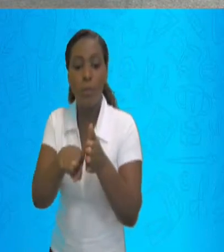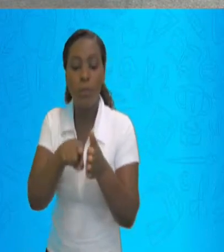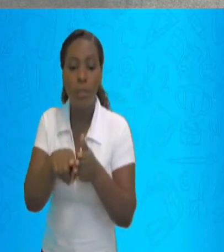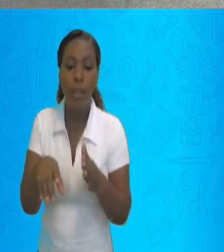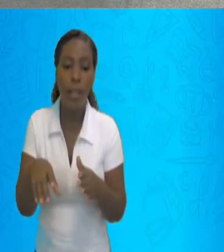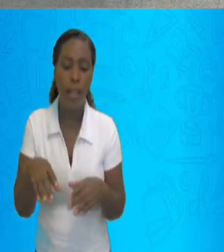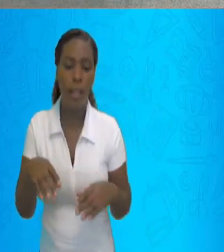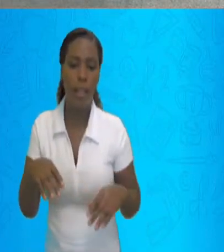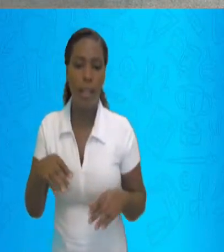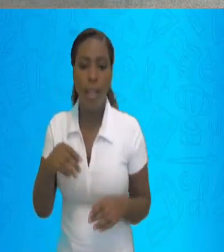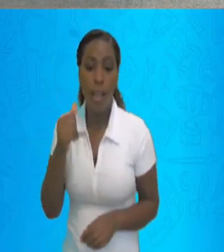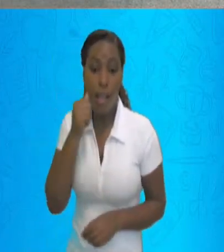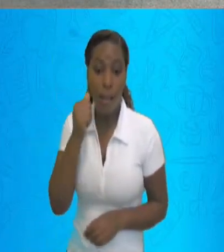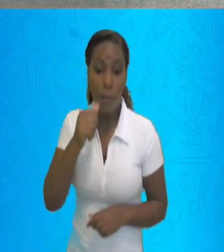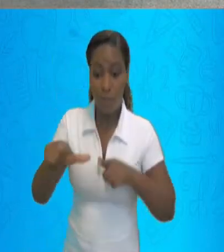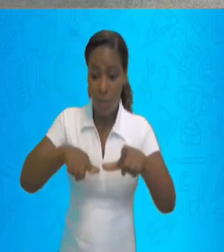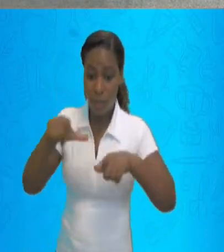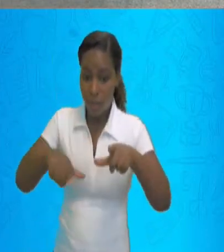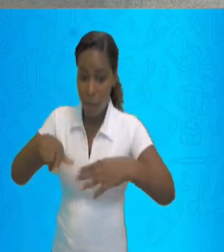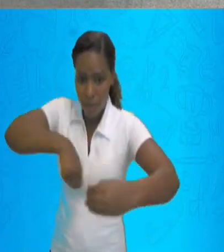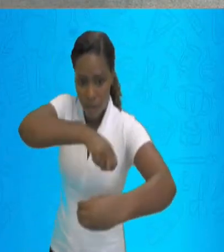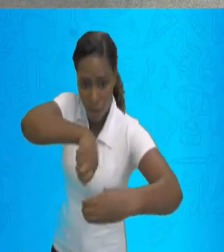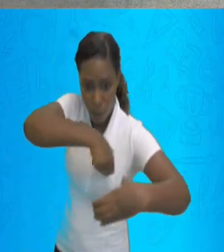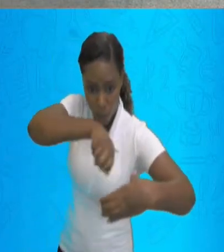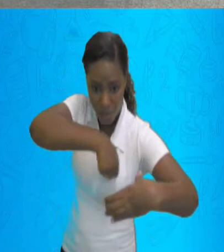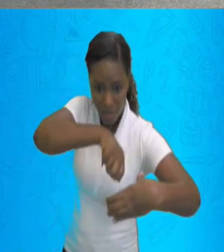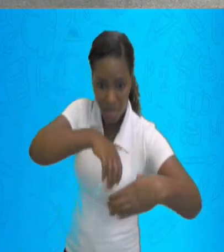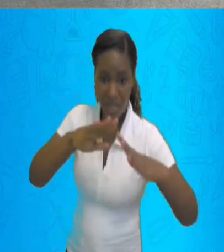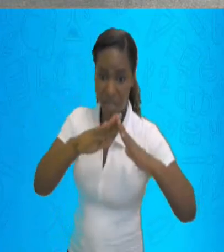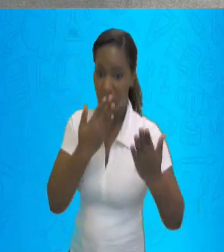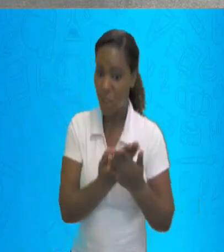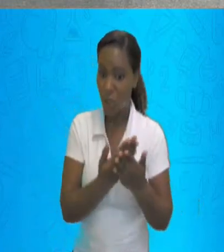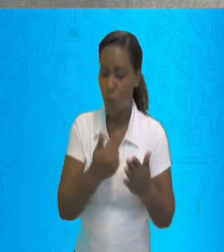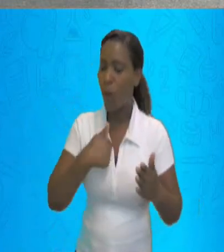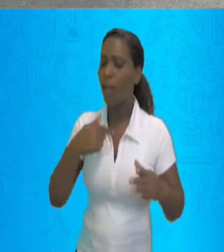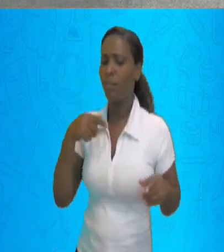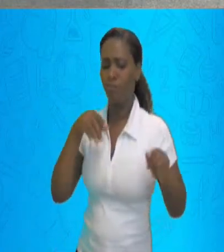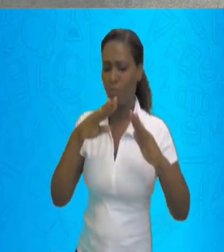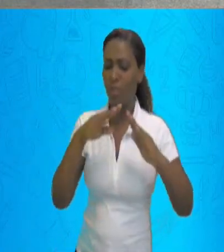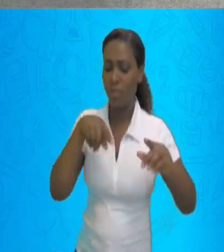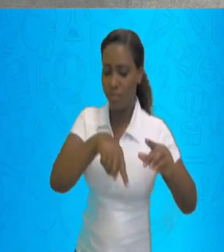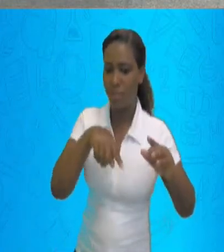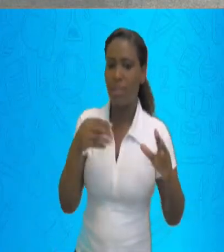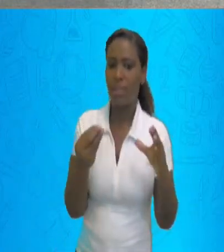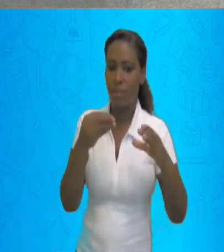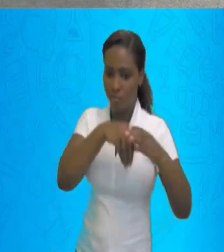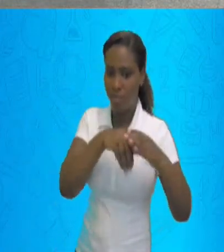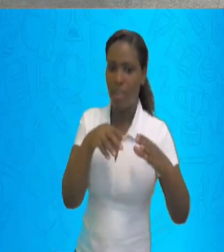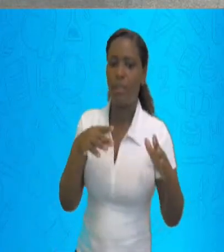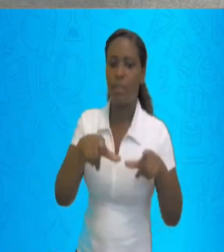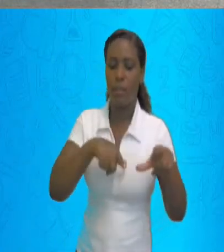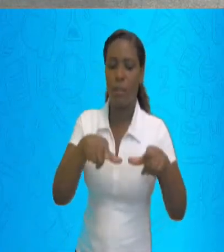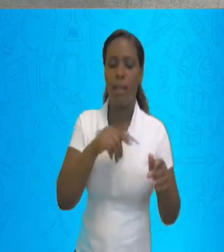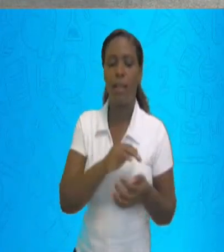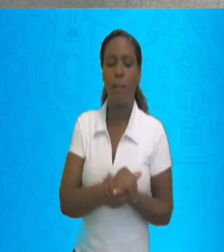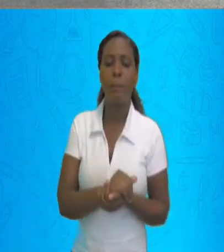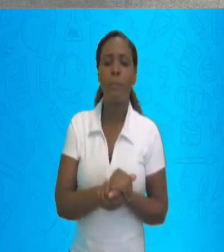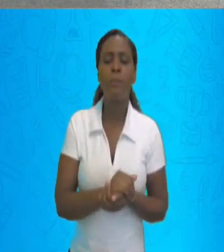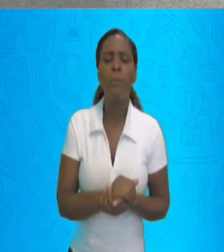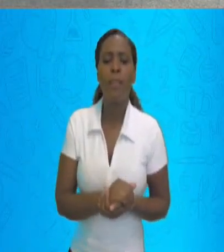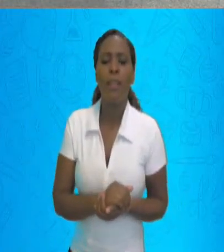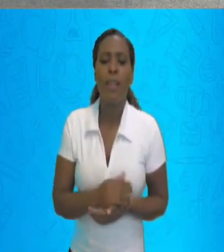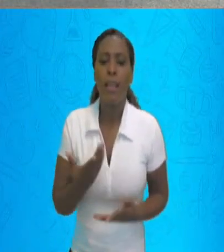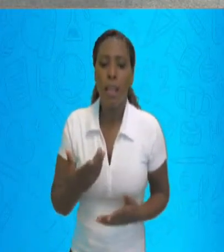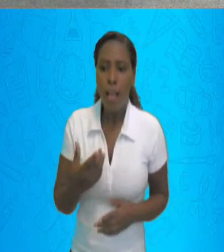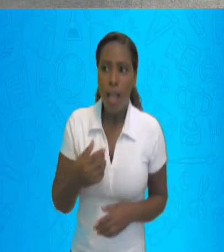e seria maçã. Então, eu cheguei até ela e falei o seguinte: olha, quando eles chegarem para pegar a maçã, você vai perguntar o seguinte: